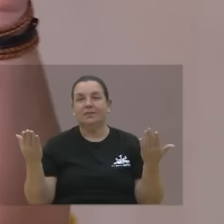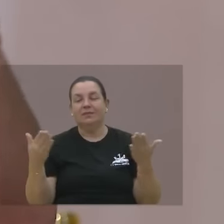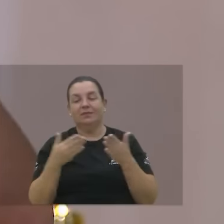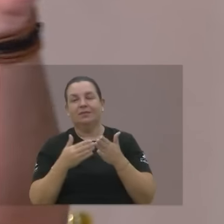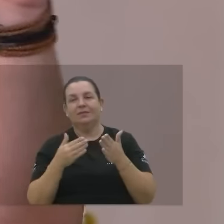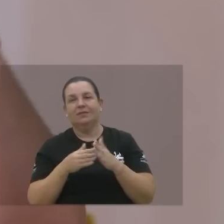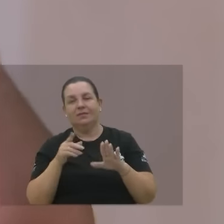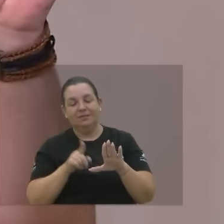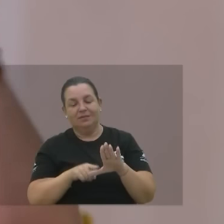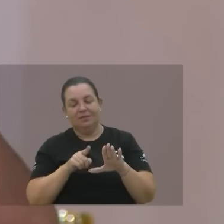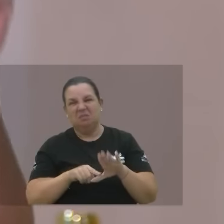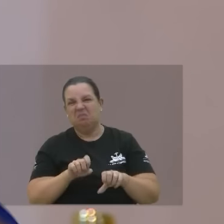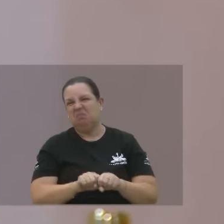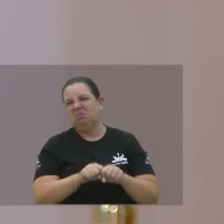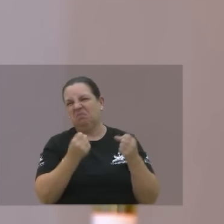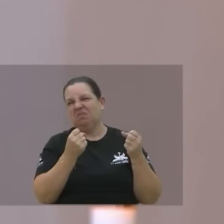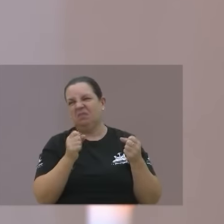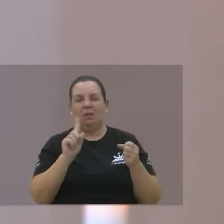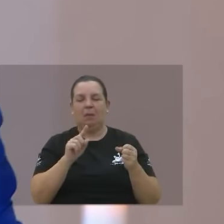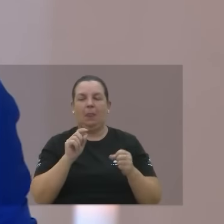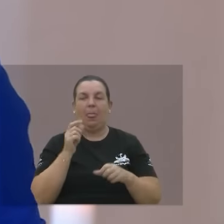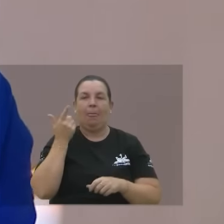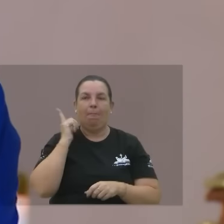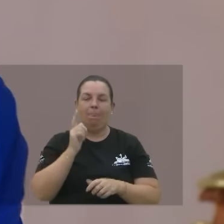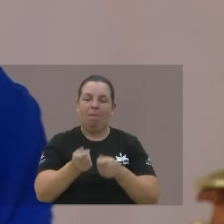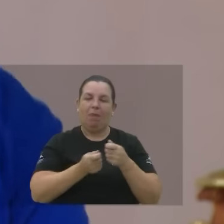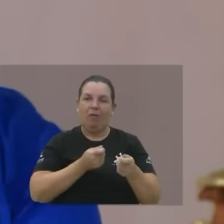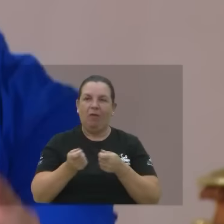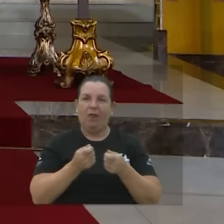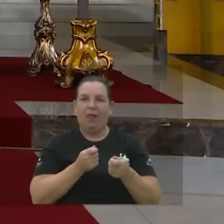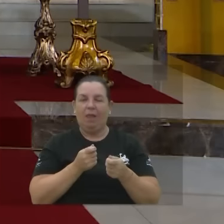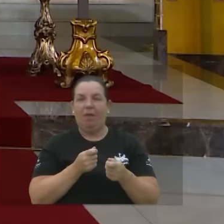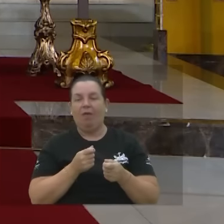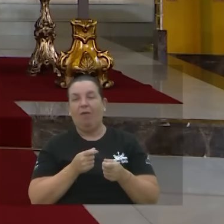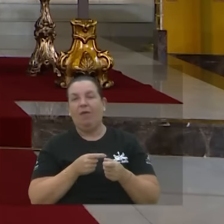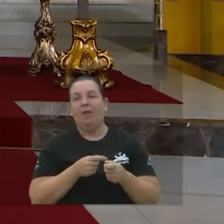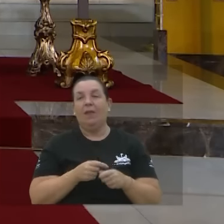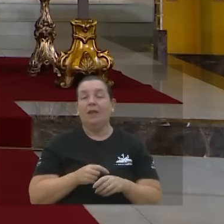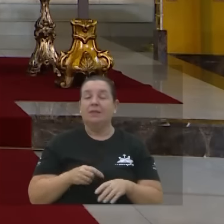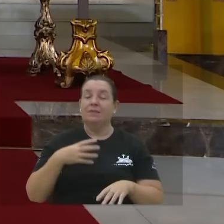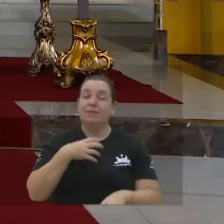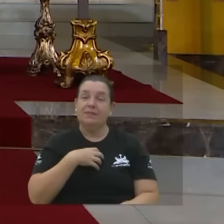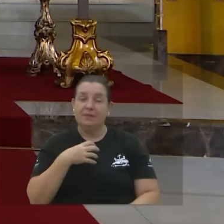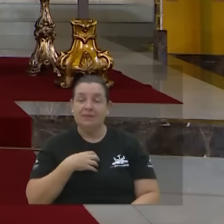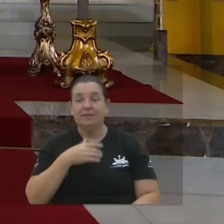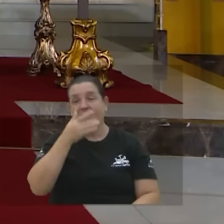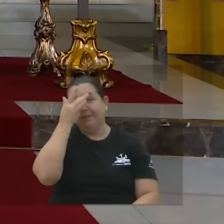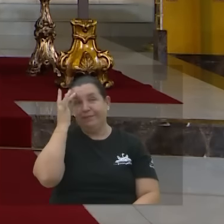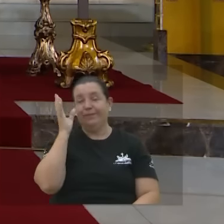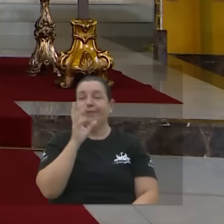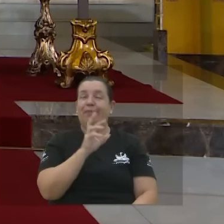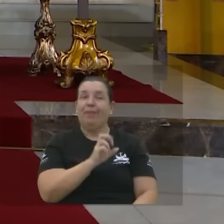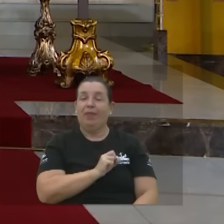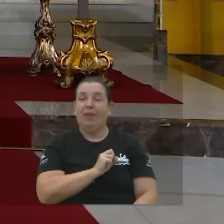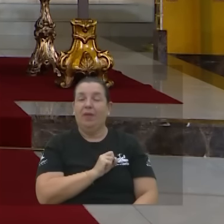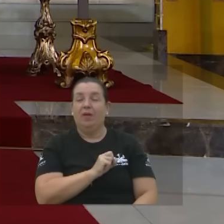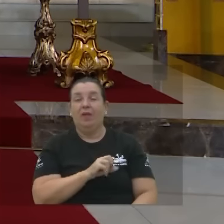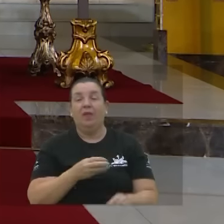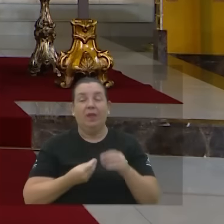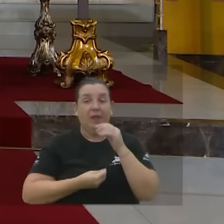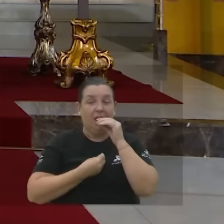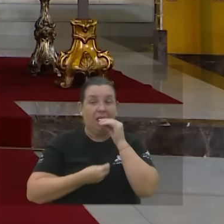pé quebrado, ninguém o consegue parar. Isso é gesto de quem ama, de quem vive